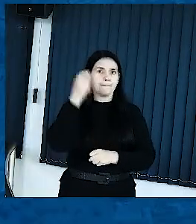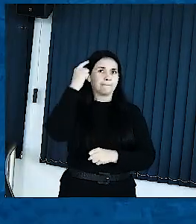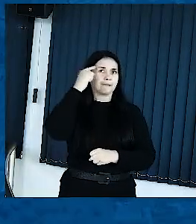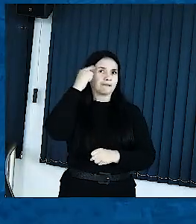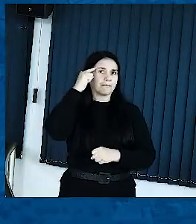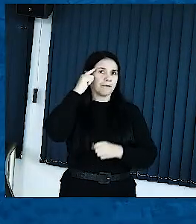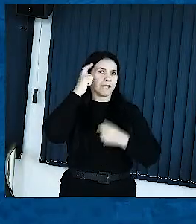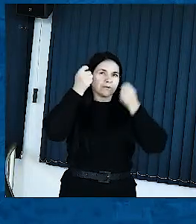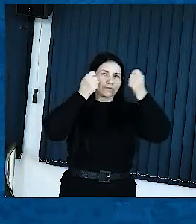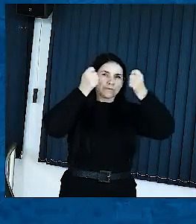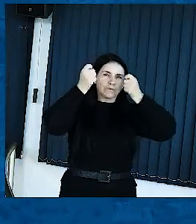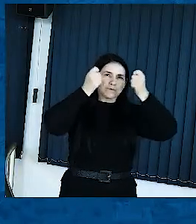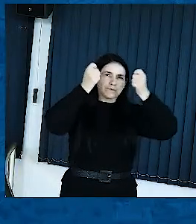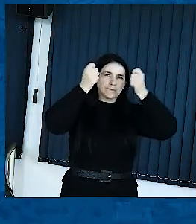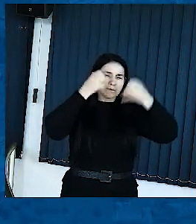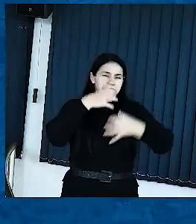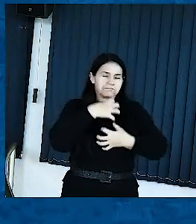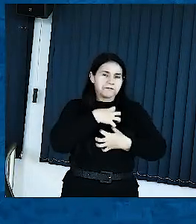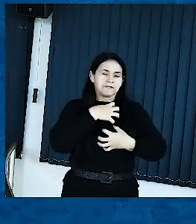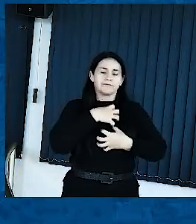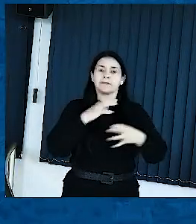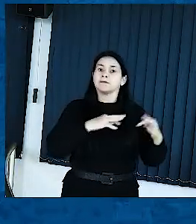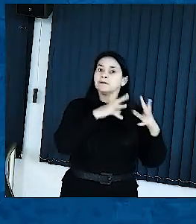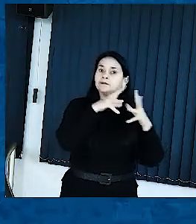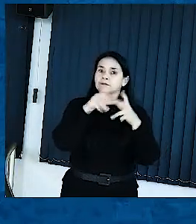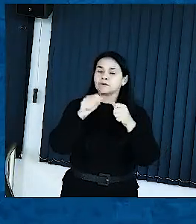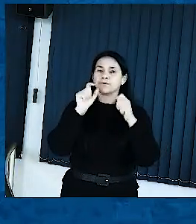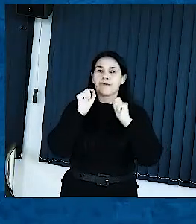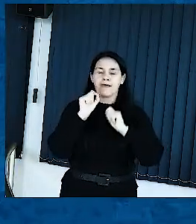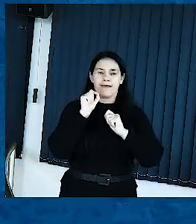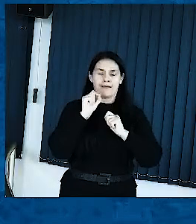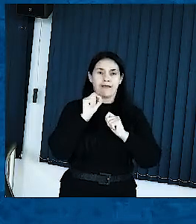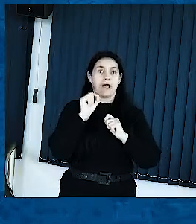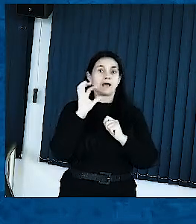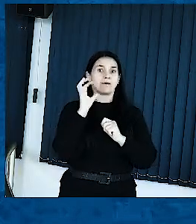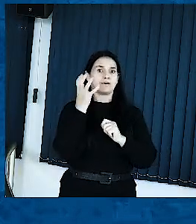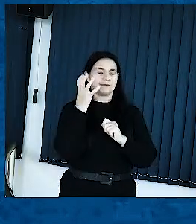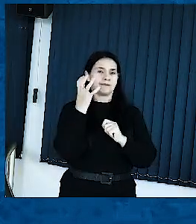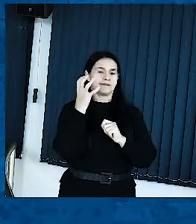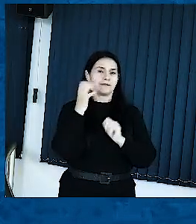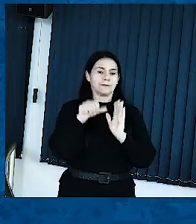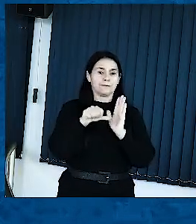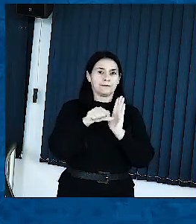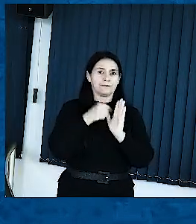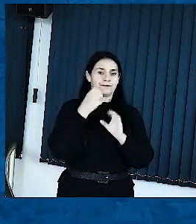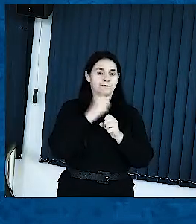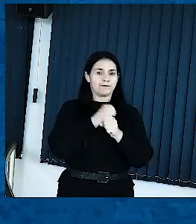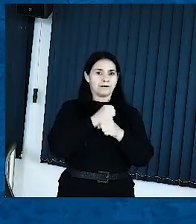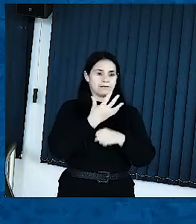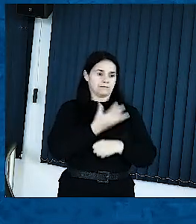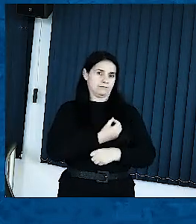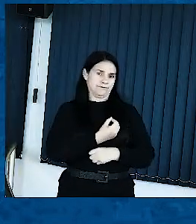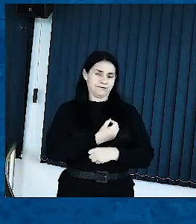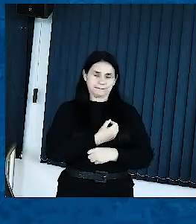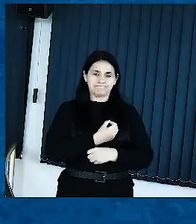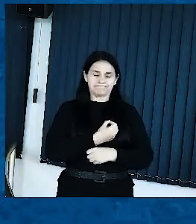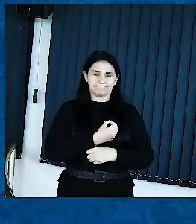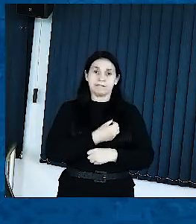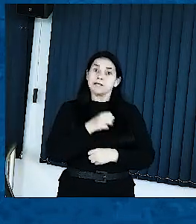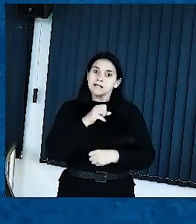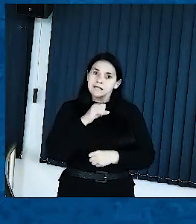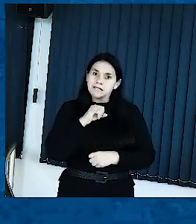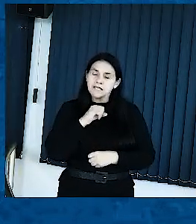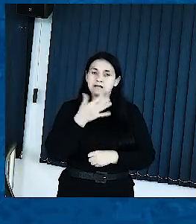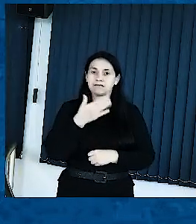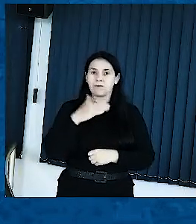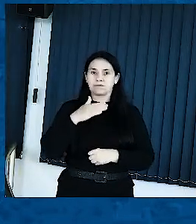o controle das nossas emoções, tudo isso ocorre intensamente nos primeiros anos de vida. E se eu não